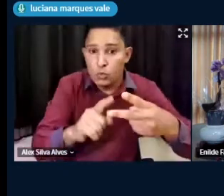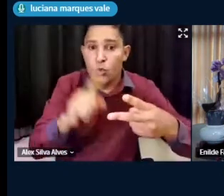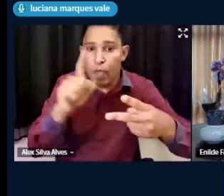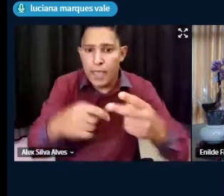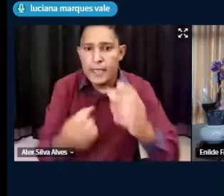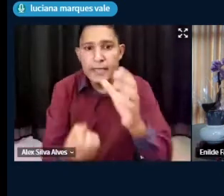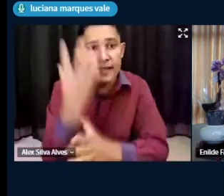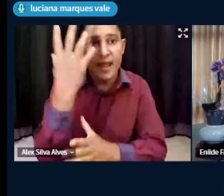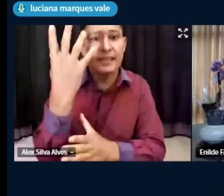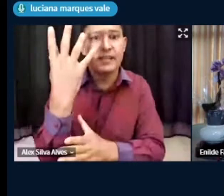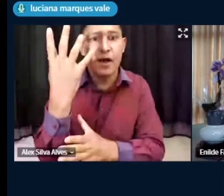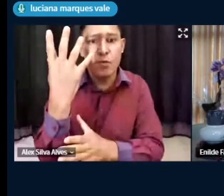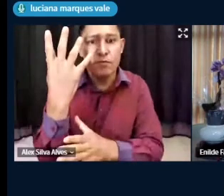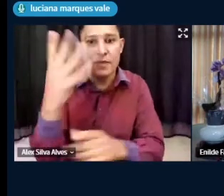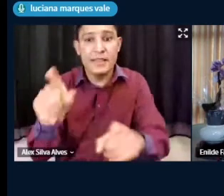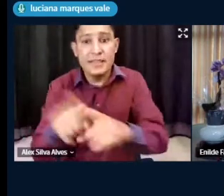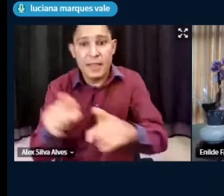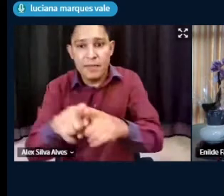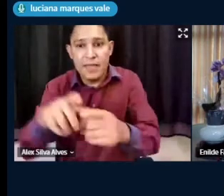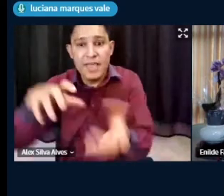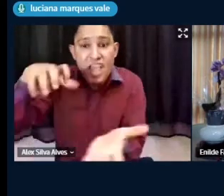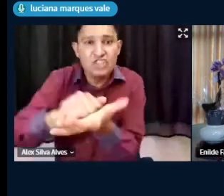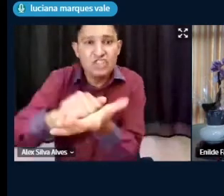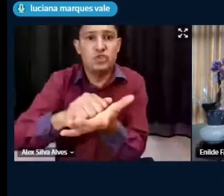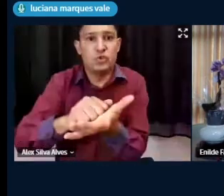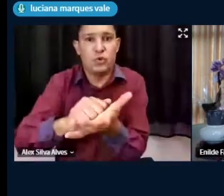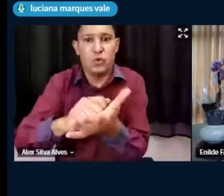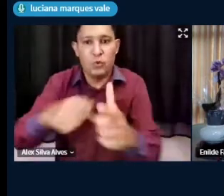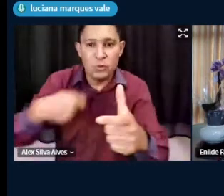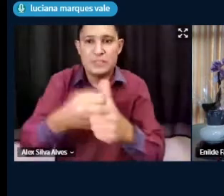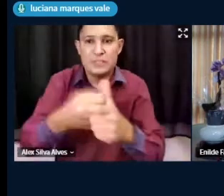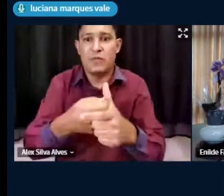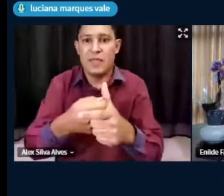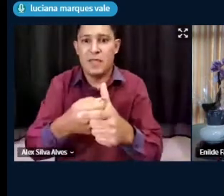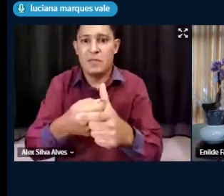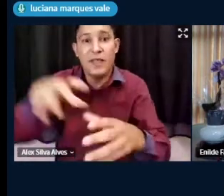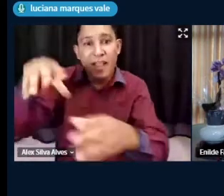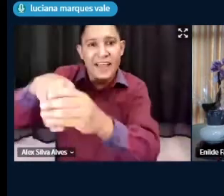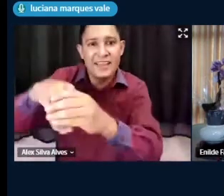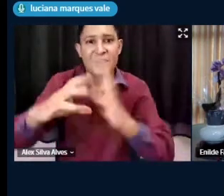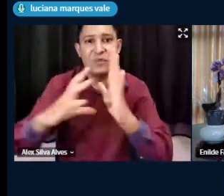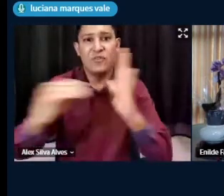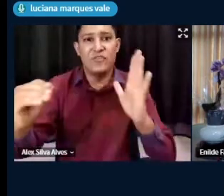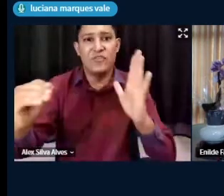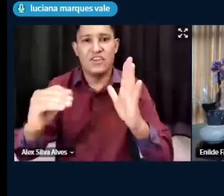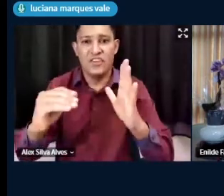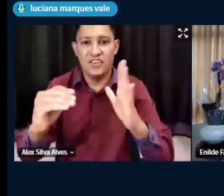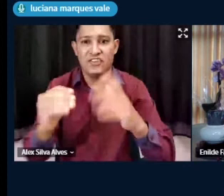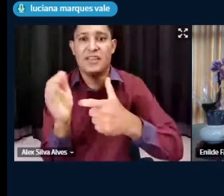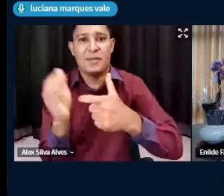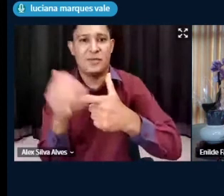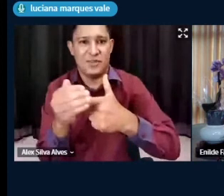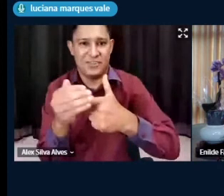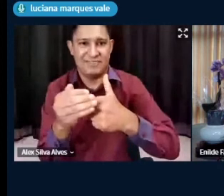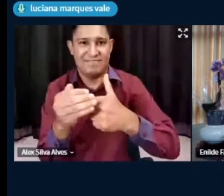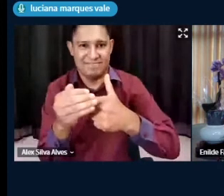portuguesa. O segundo, a criação e registro dos sinais termo em